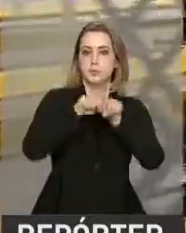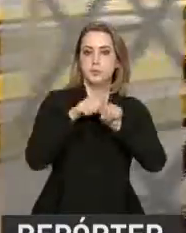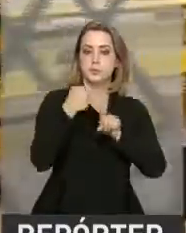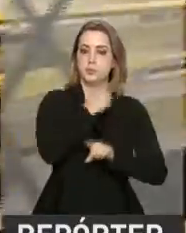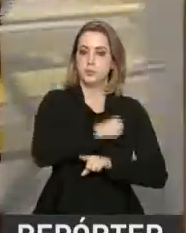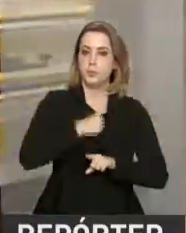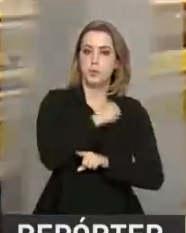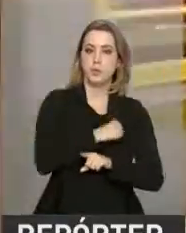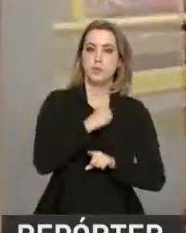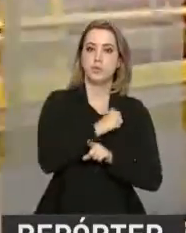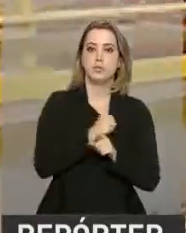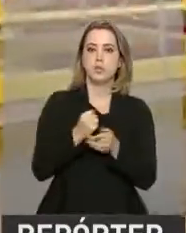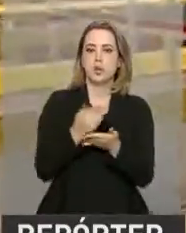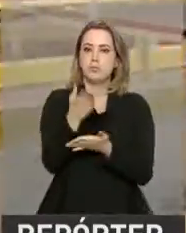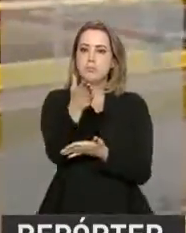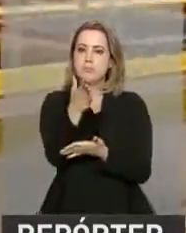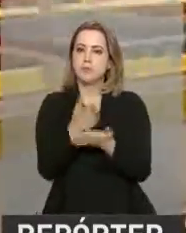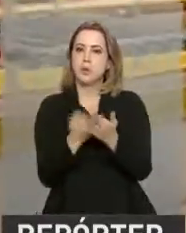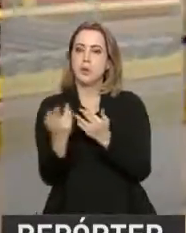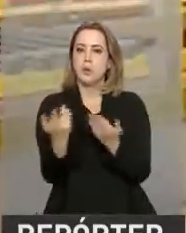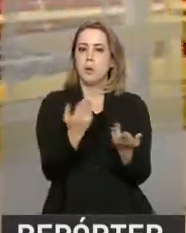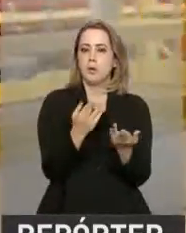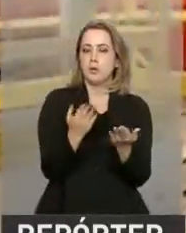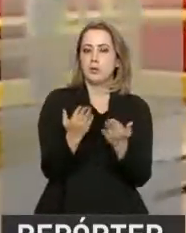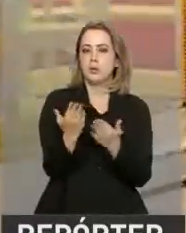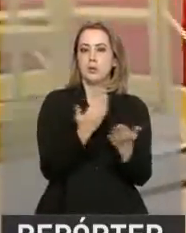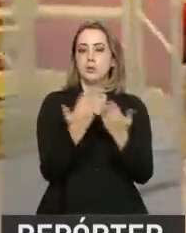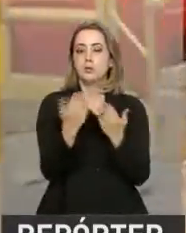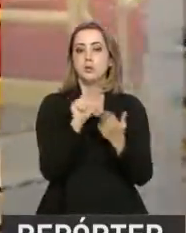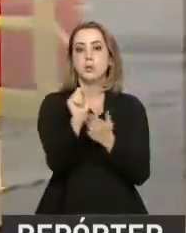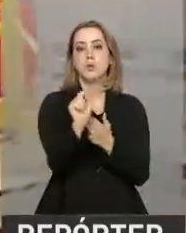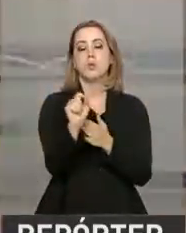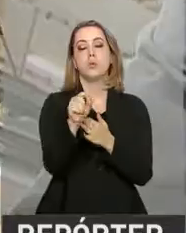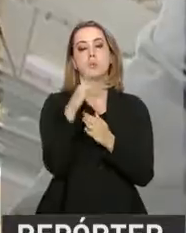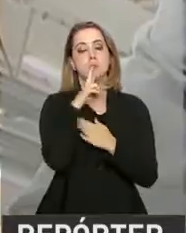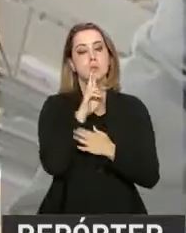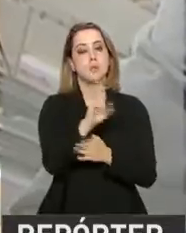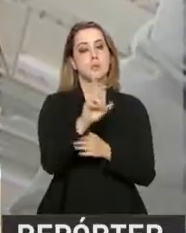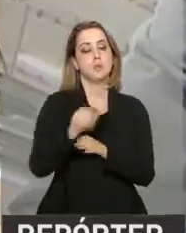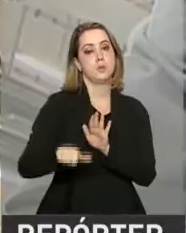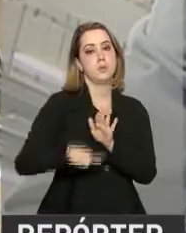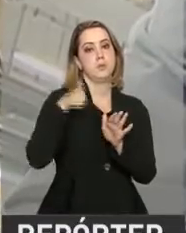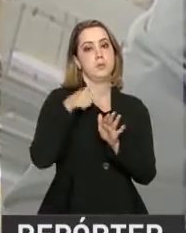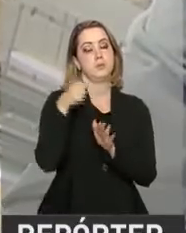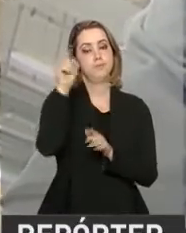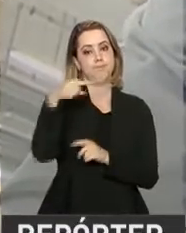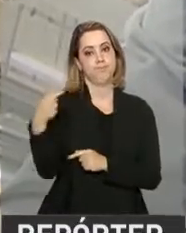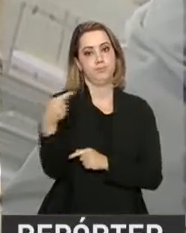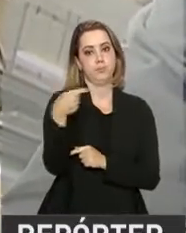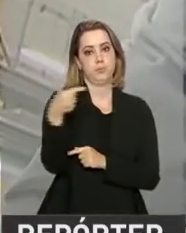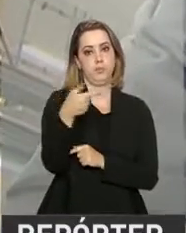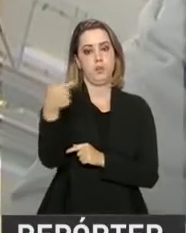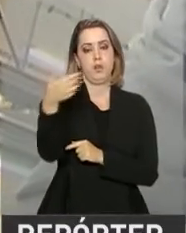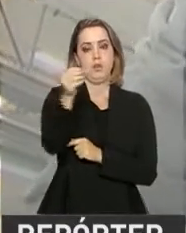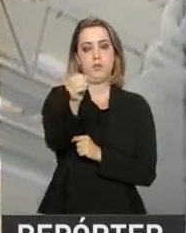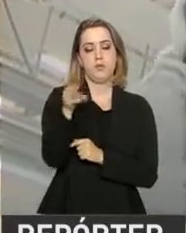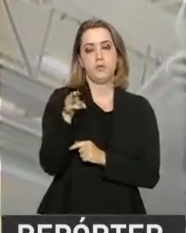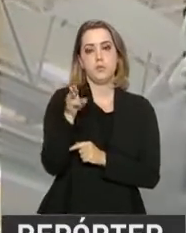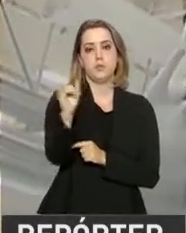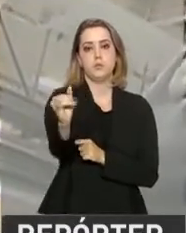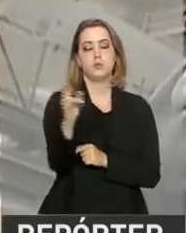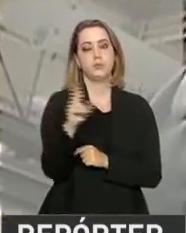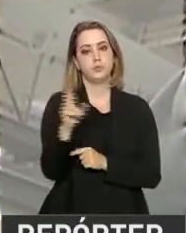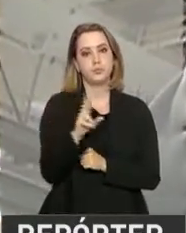diferença entre o que o governo arrecadou e o que gastou, chamado de resultado primário, ficou negativa em 20 bilhões e